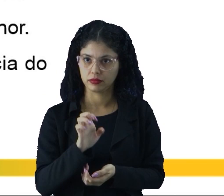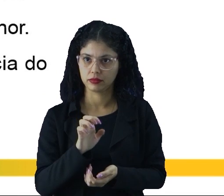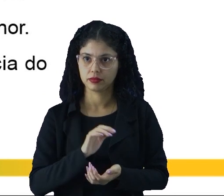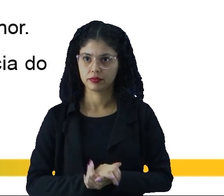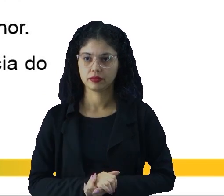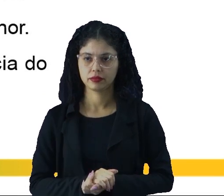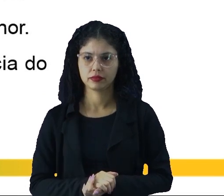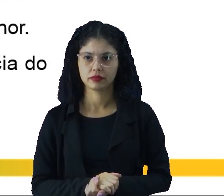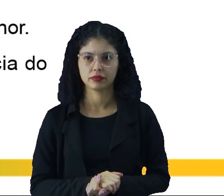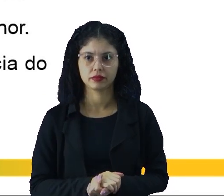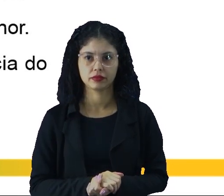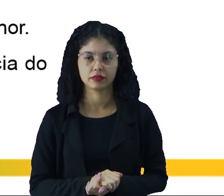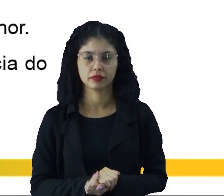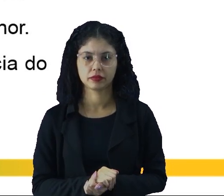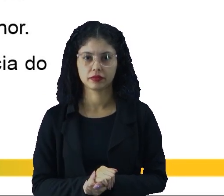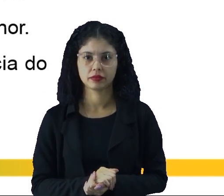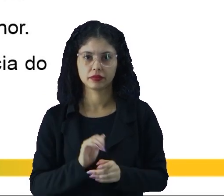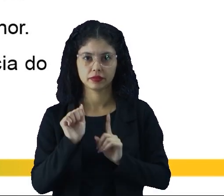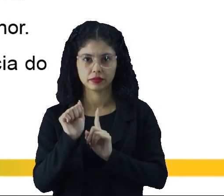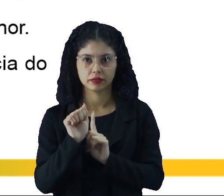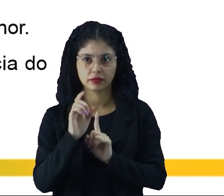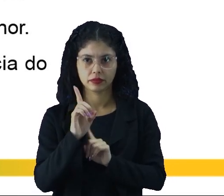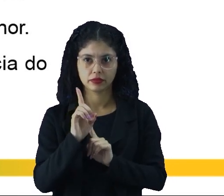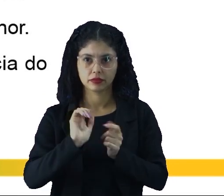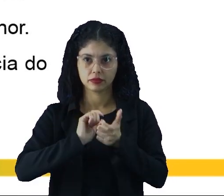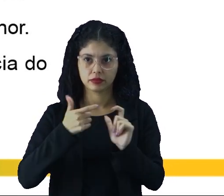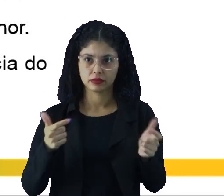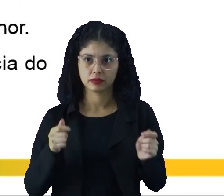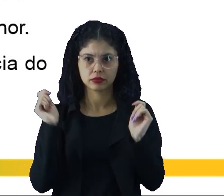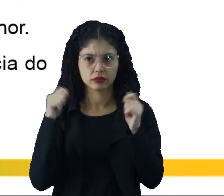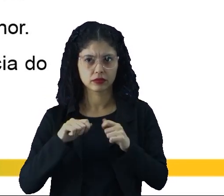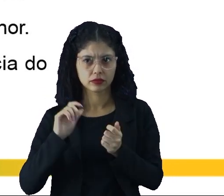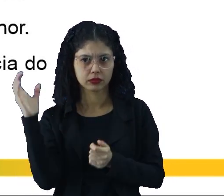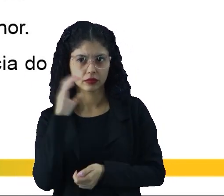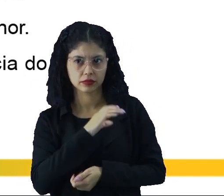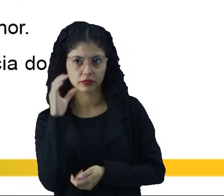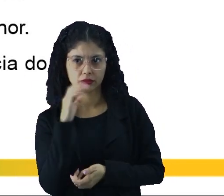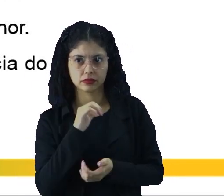e E. O que diz a letra D? Maior, pois a